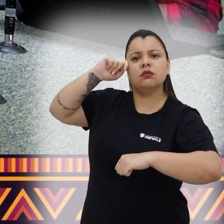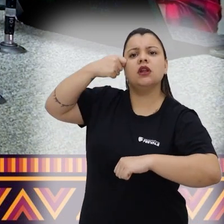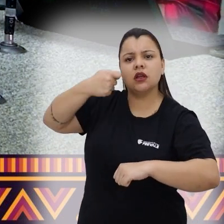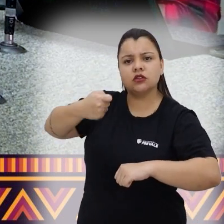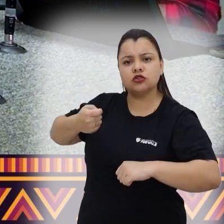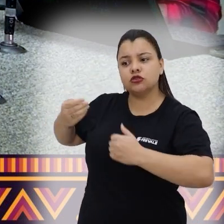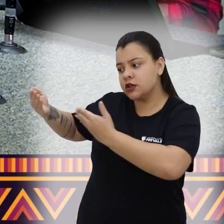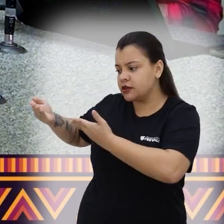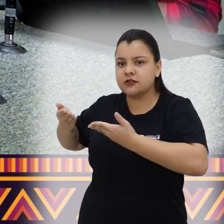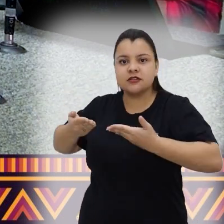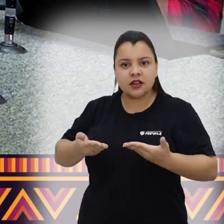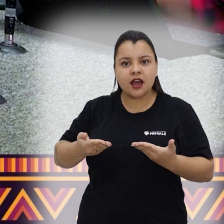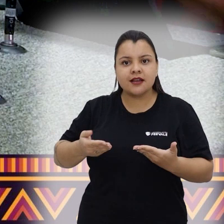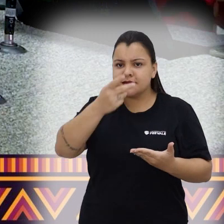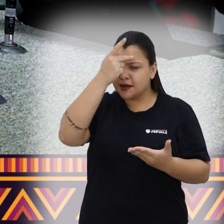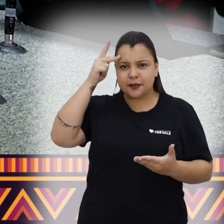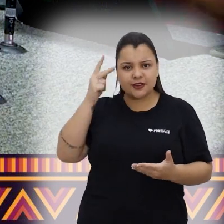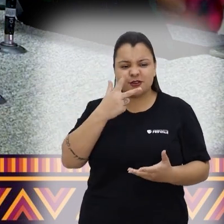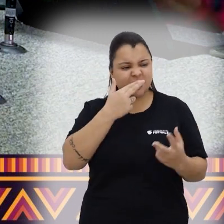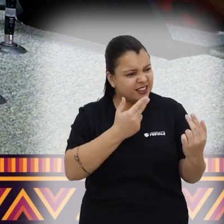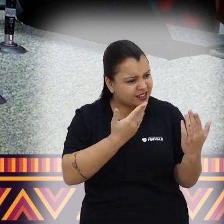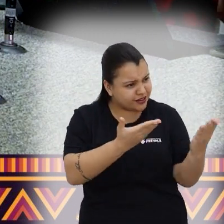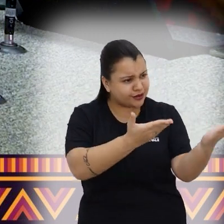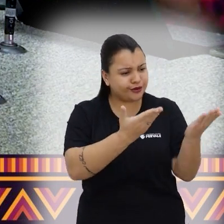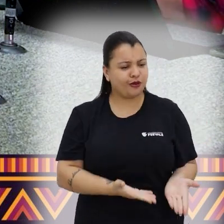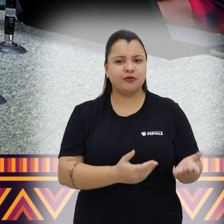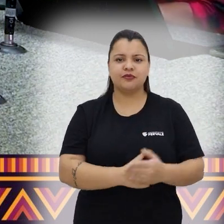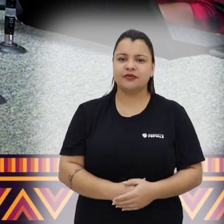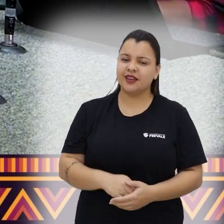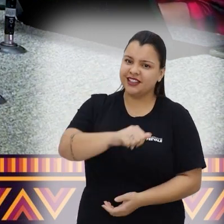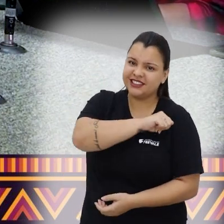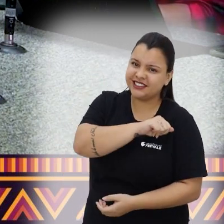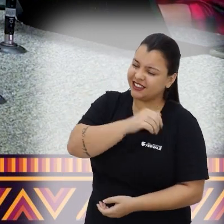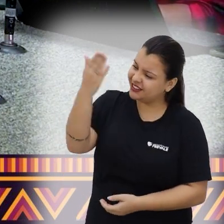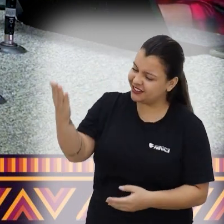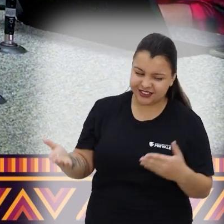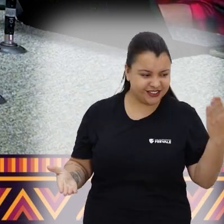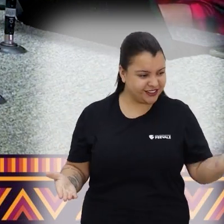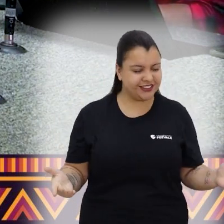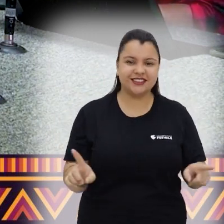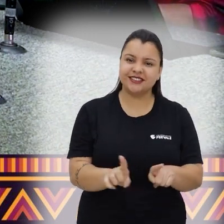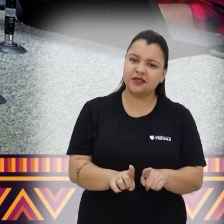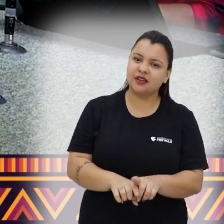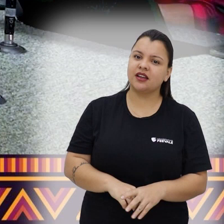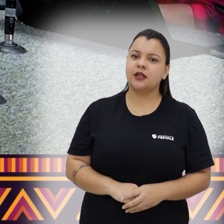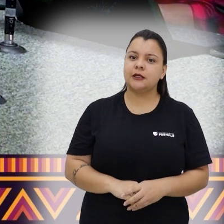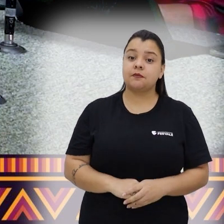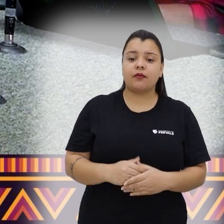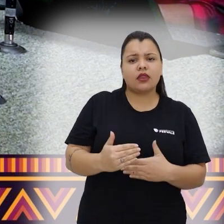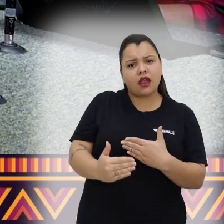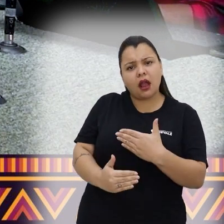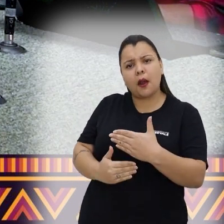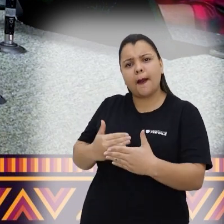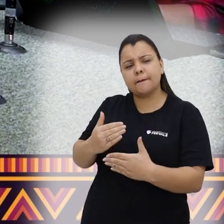e quero trazer pessoas que nem tu e essas meninas aqui que eu trouxe pro projeto. Mas eu passei boa parte do meu